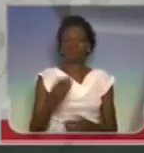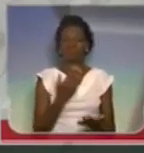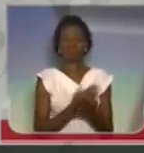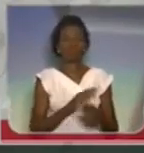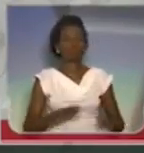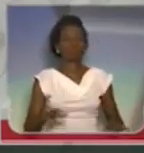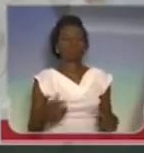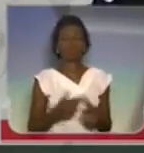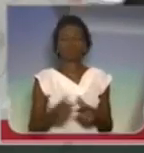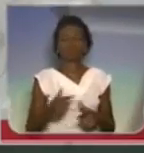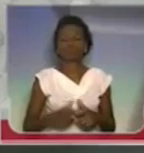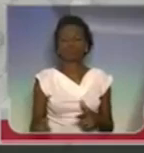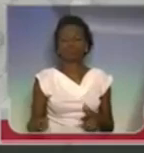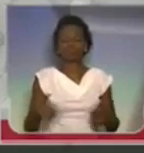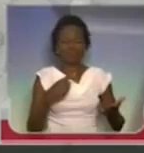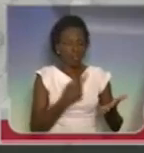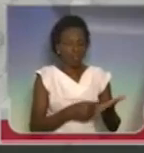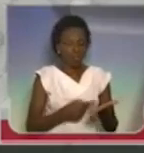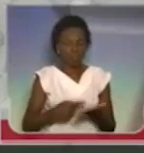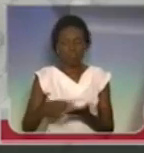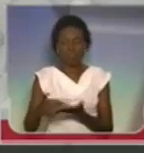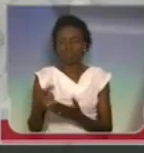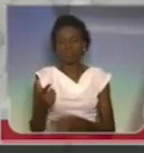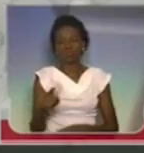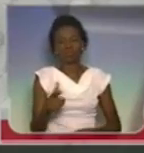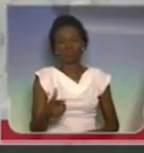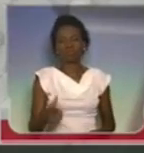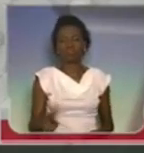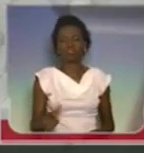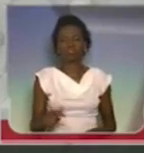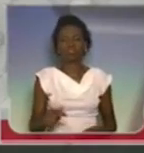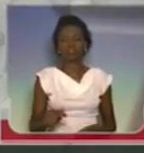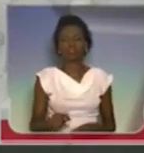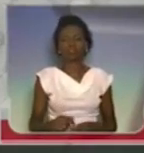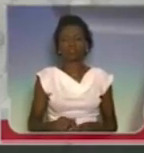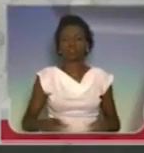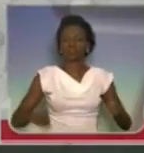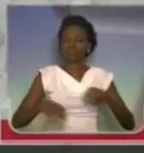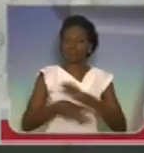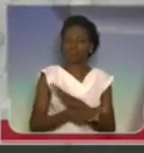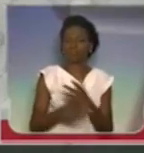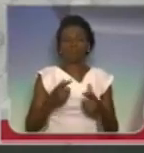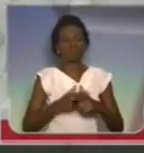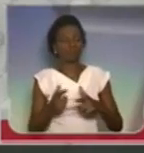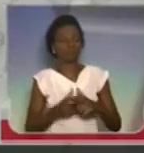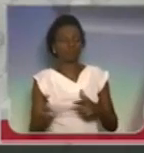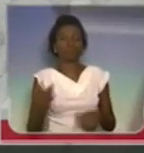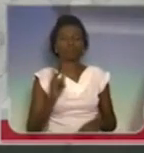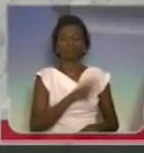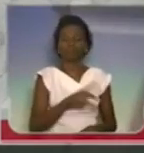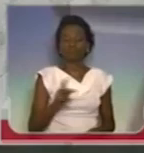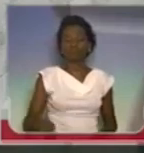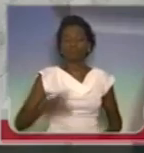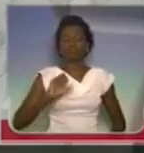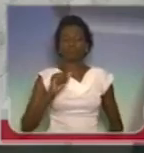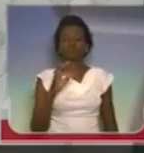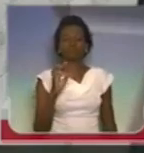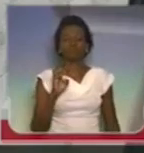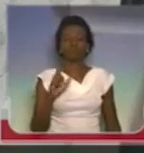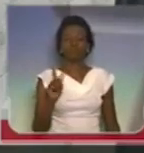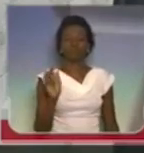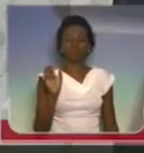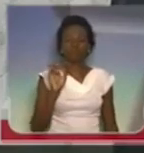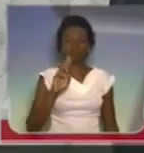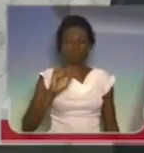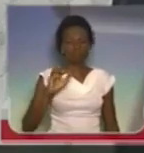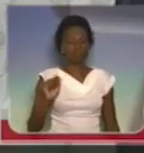é tomada não há nenhum plano eh para resolver a questão dos professores categoria o dos professores